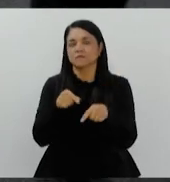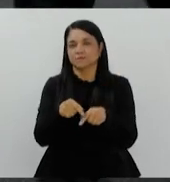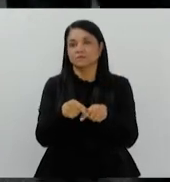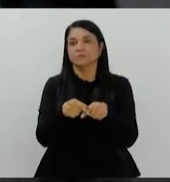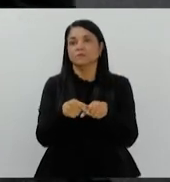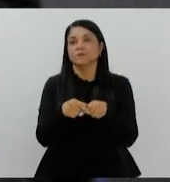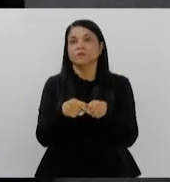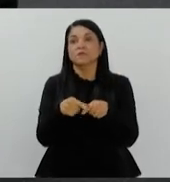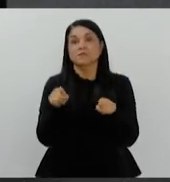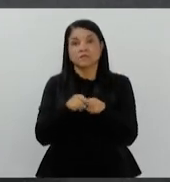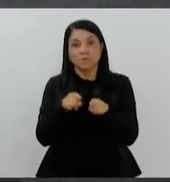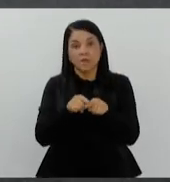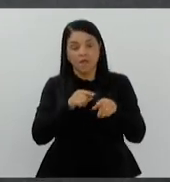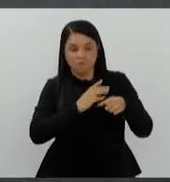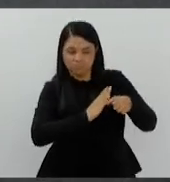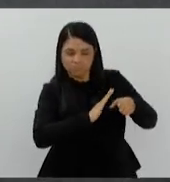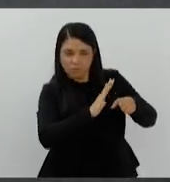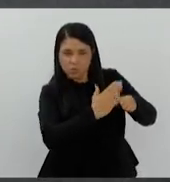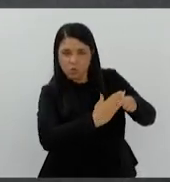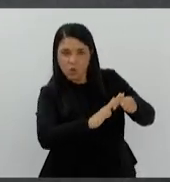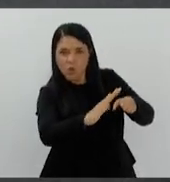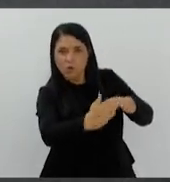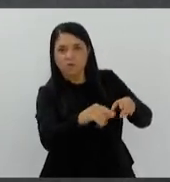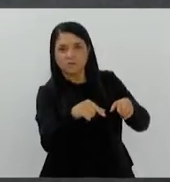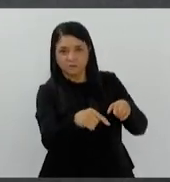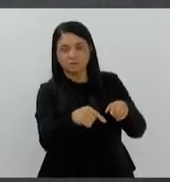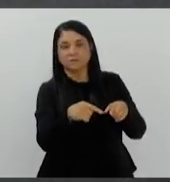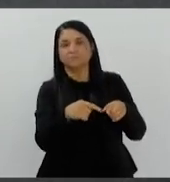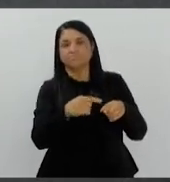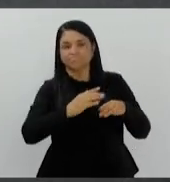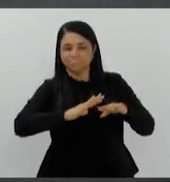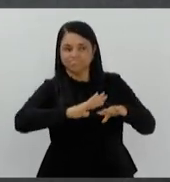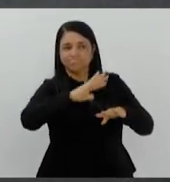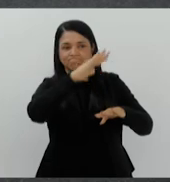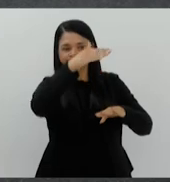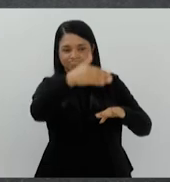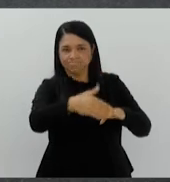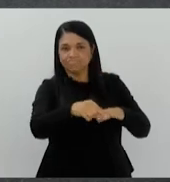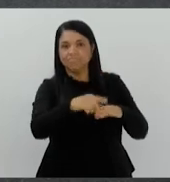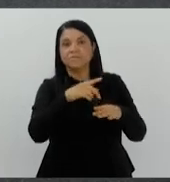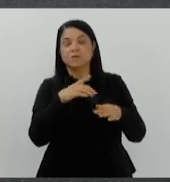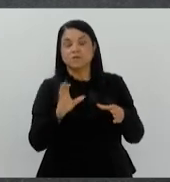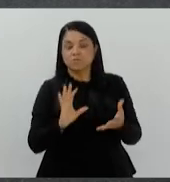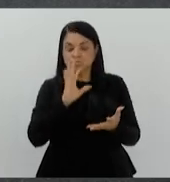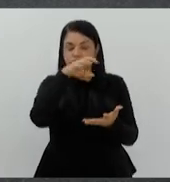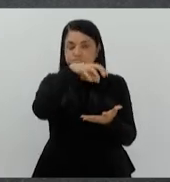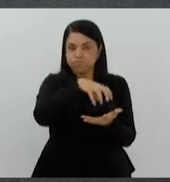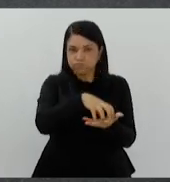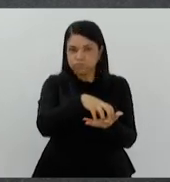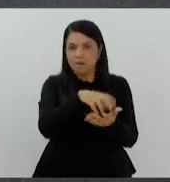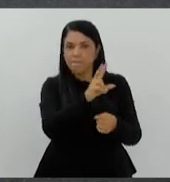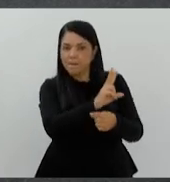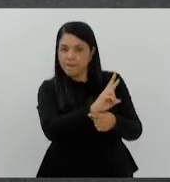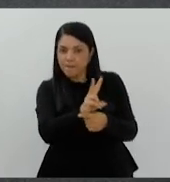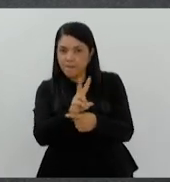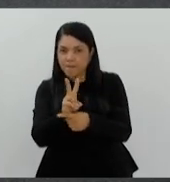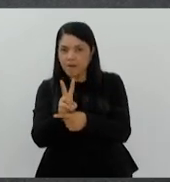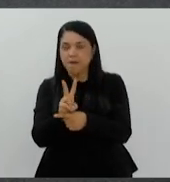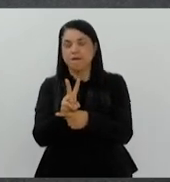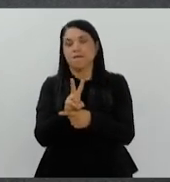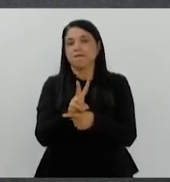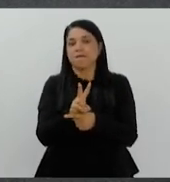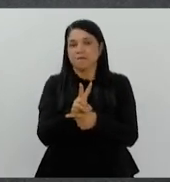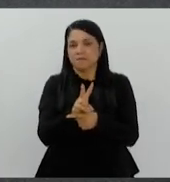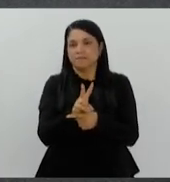as encostas, aonde nós criamos unidades de conservação, muitas delas muito contestadas e